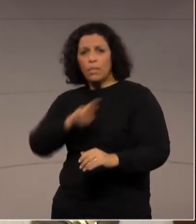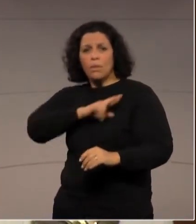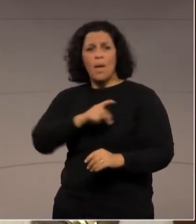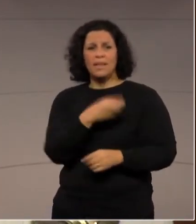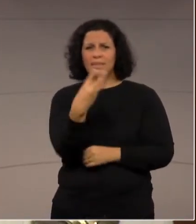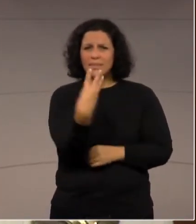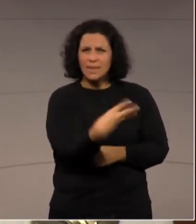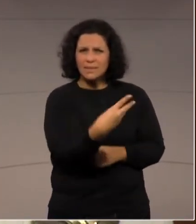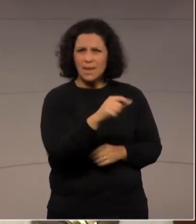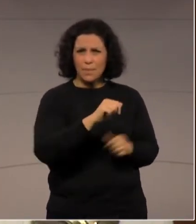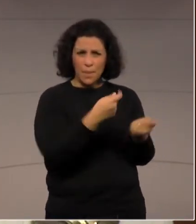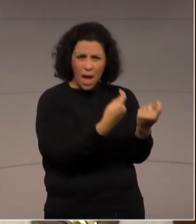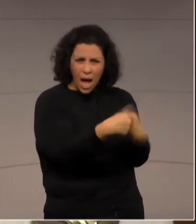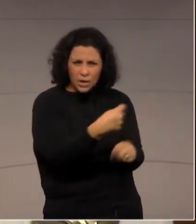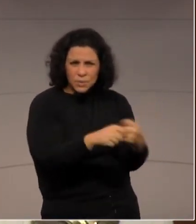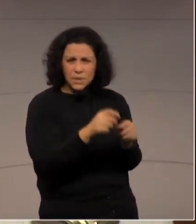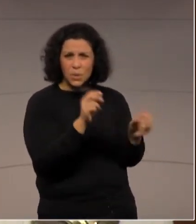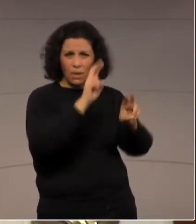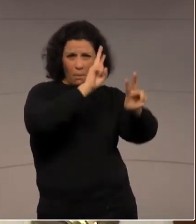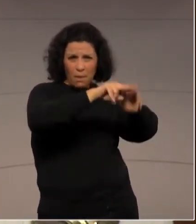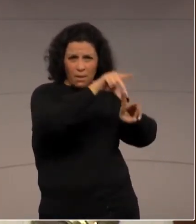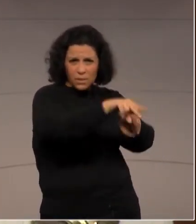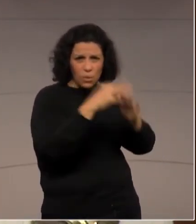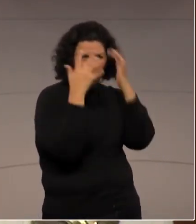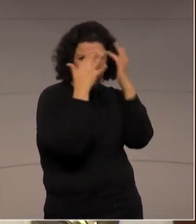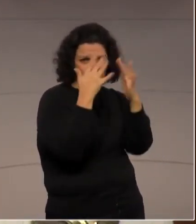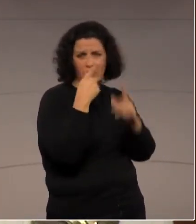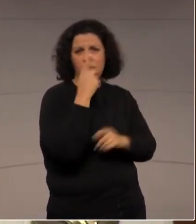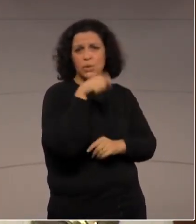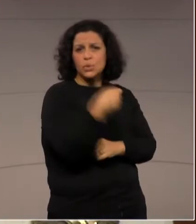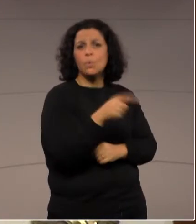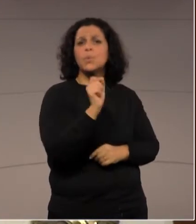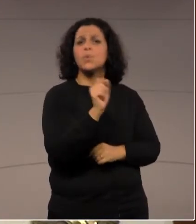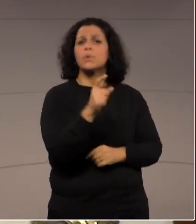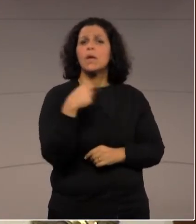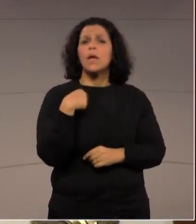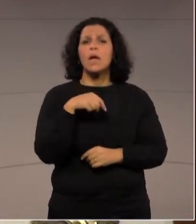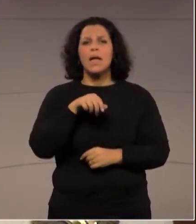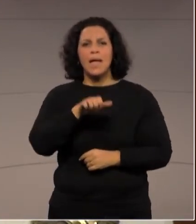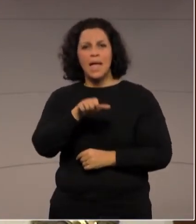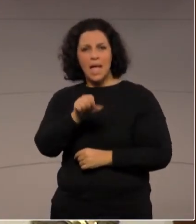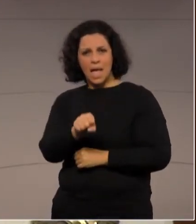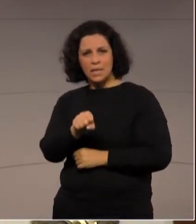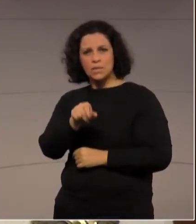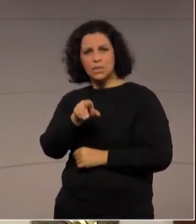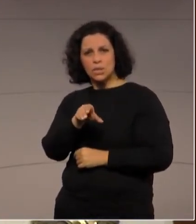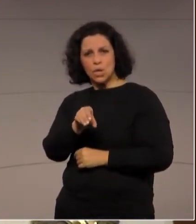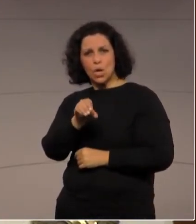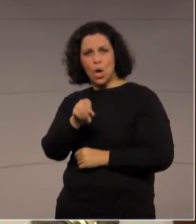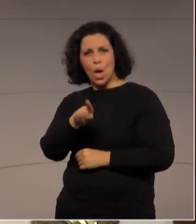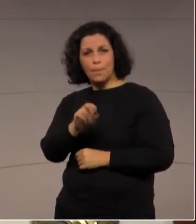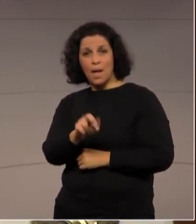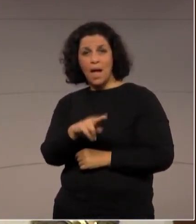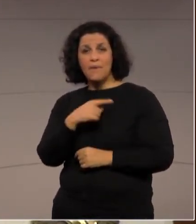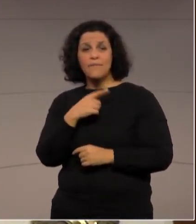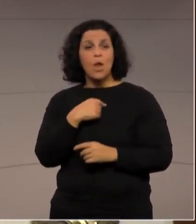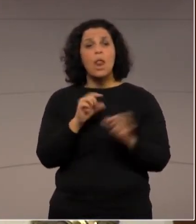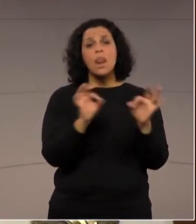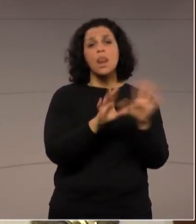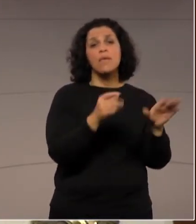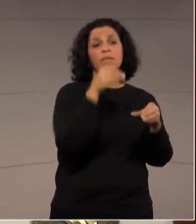presídio não dá certo teorias dizem que pablo escobar sair do presídio porque era um dos donos